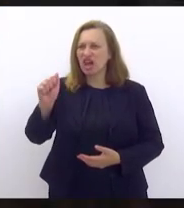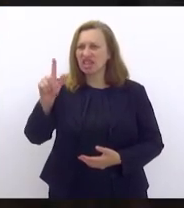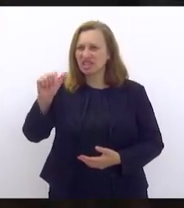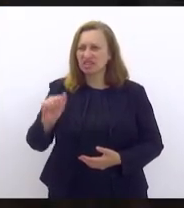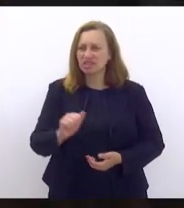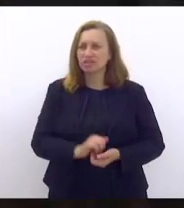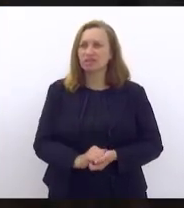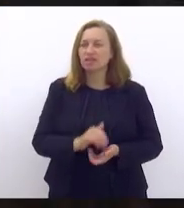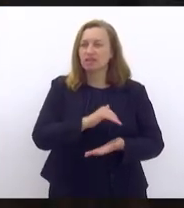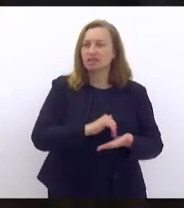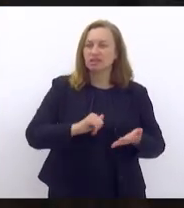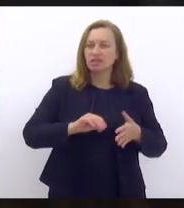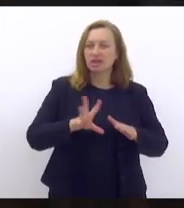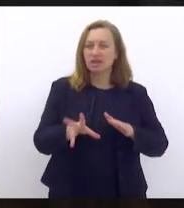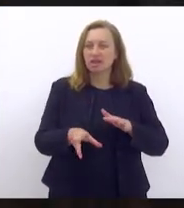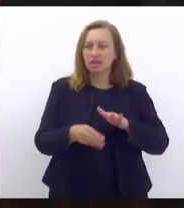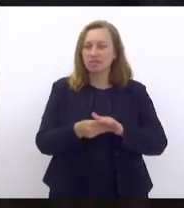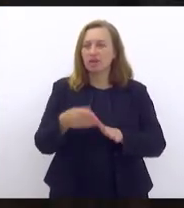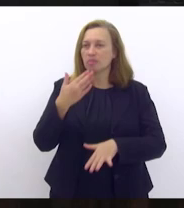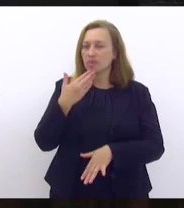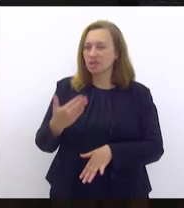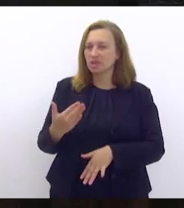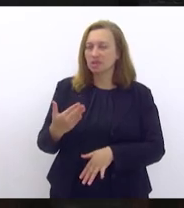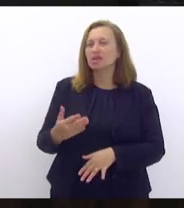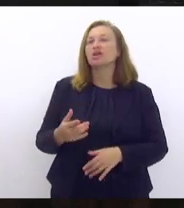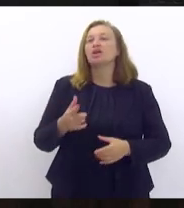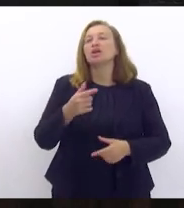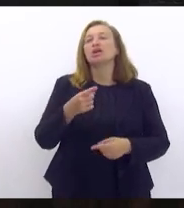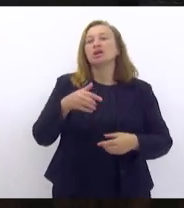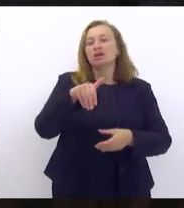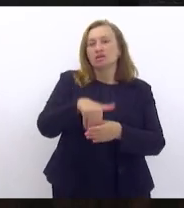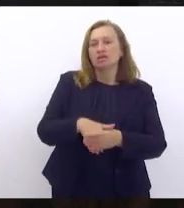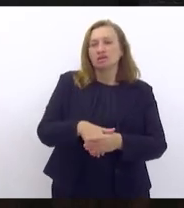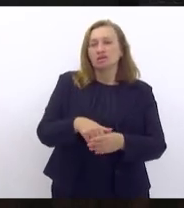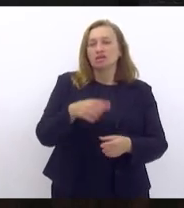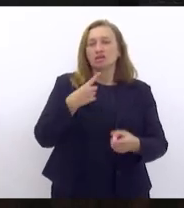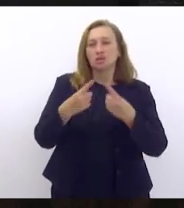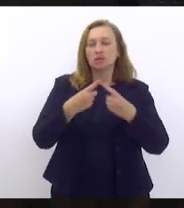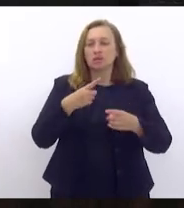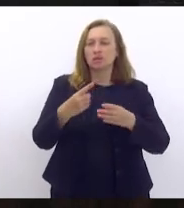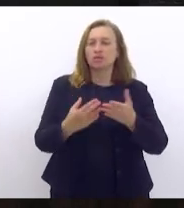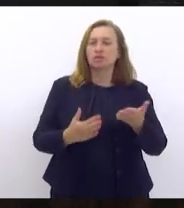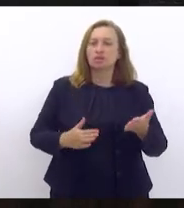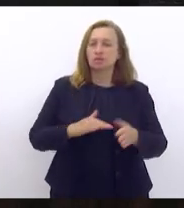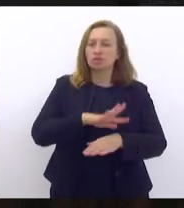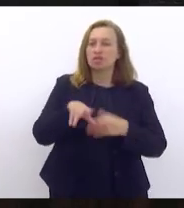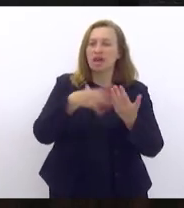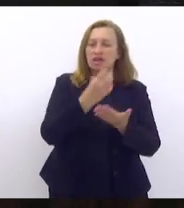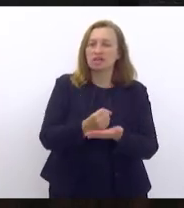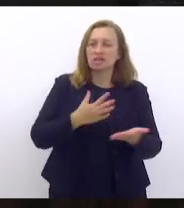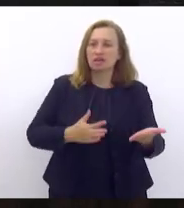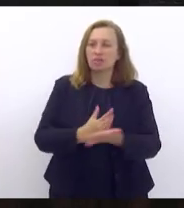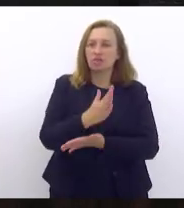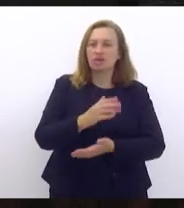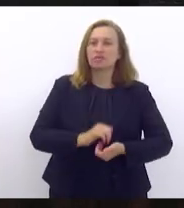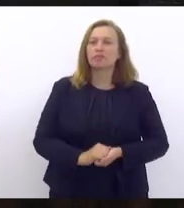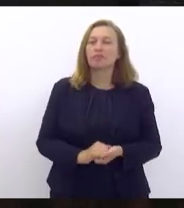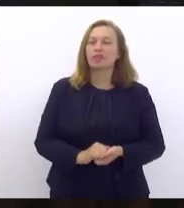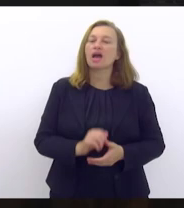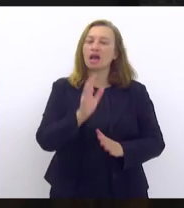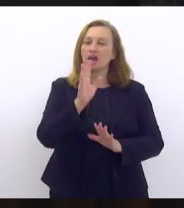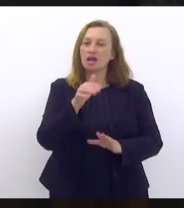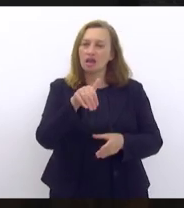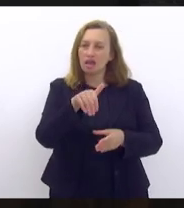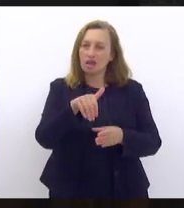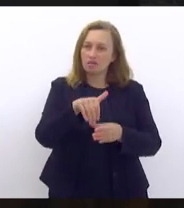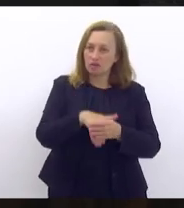Conforme retirada a emenda, pedido em votação, emenda de redação. Os senhores que aprovam permaneçam como estão. Aprovado. Em